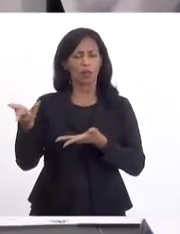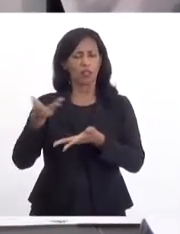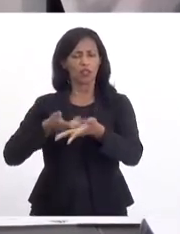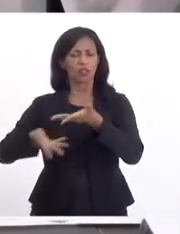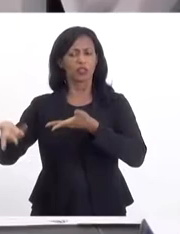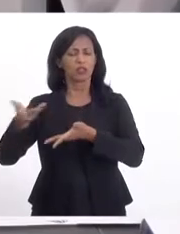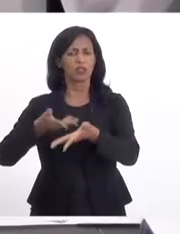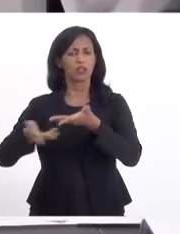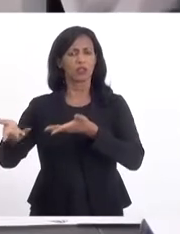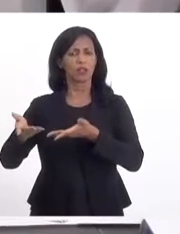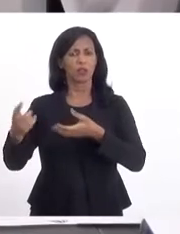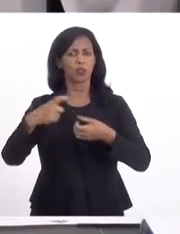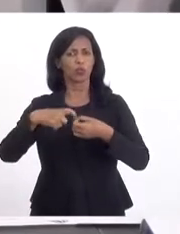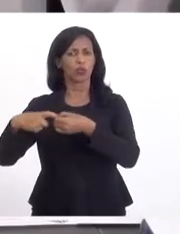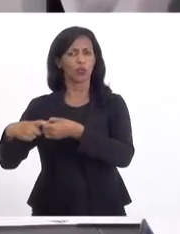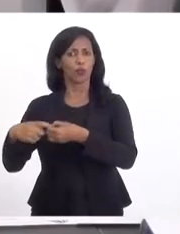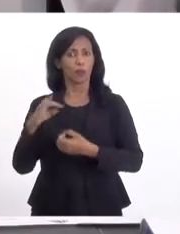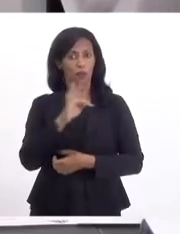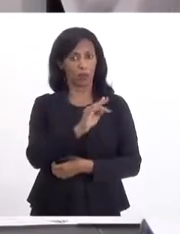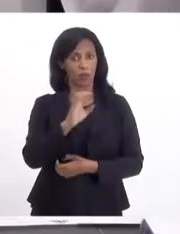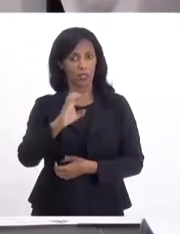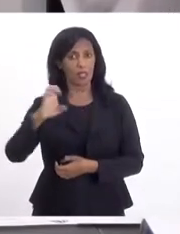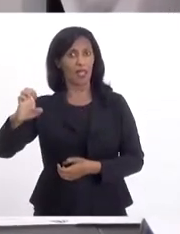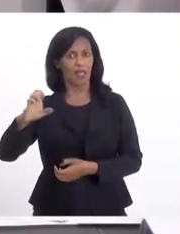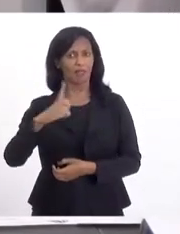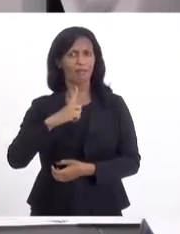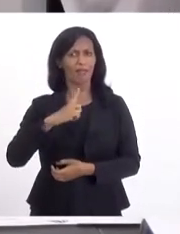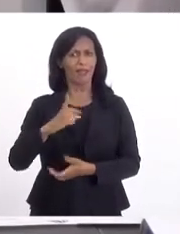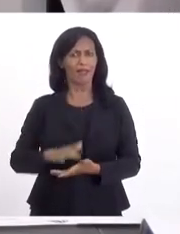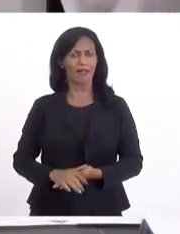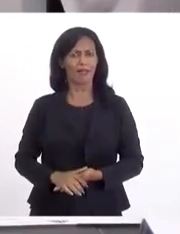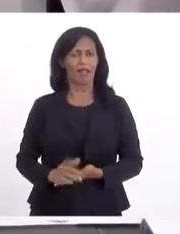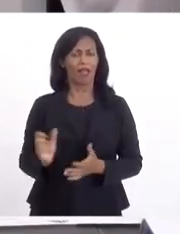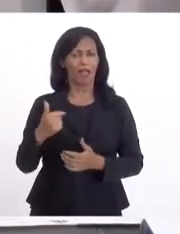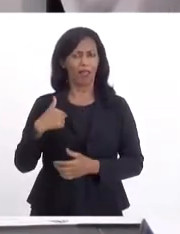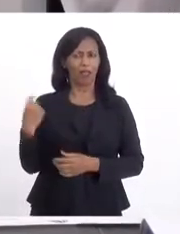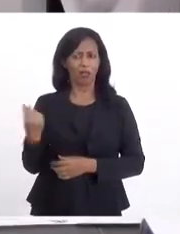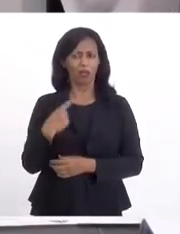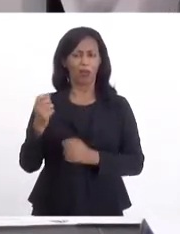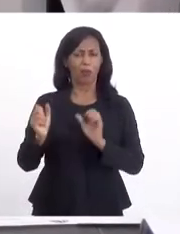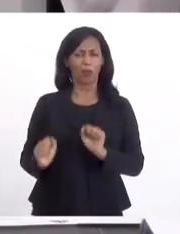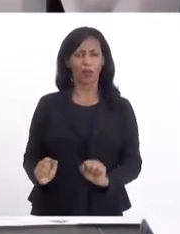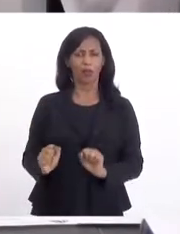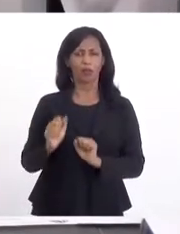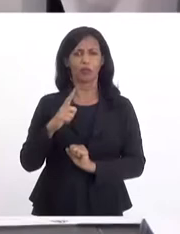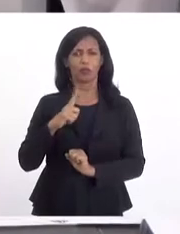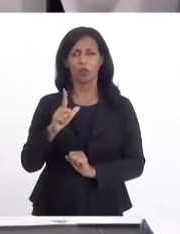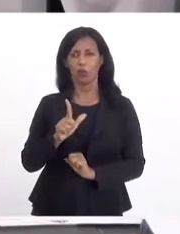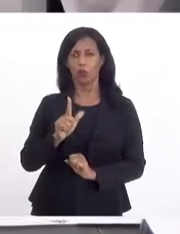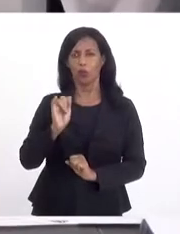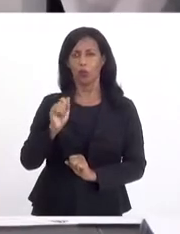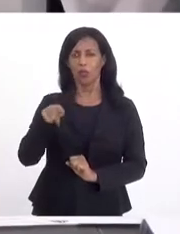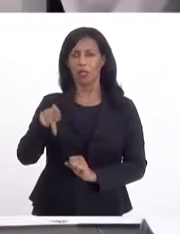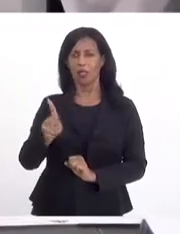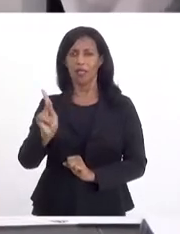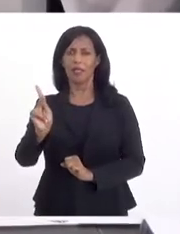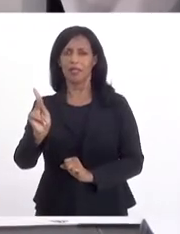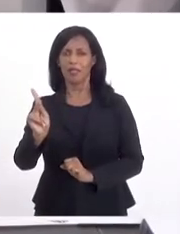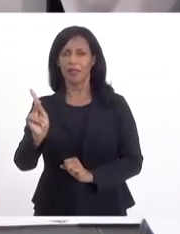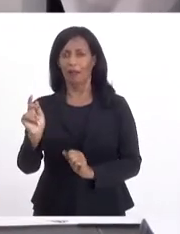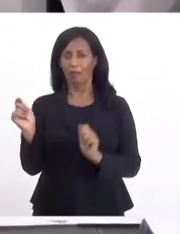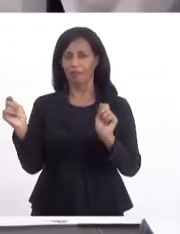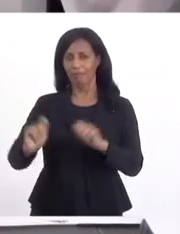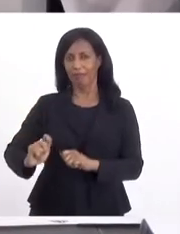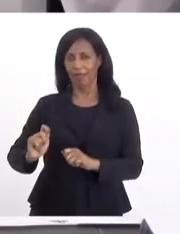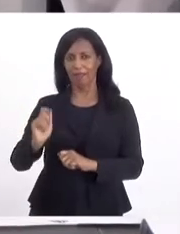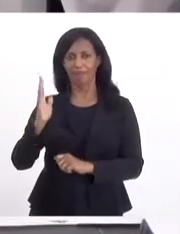de Contas tem. E a gente pode ter um link com esse link do Tribunal de Contas. Então, eu também queria